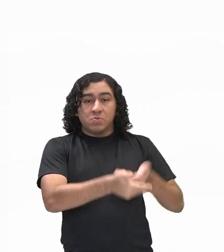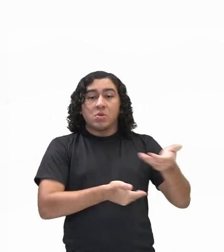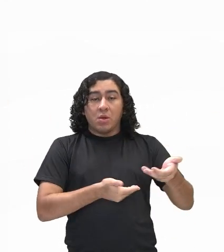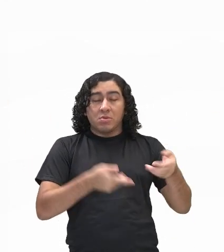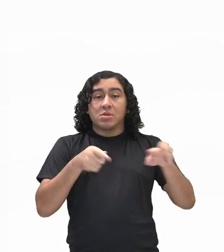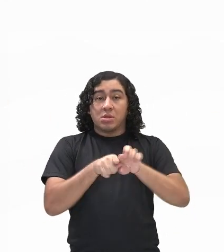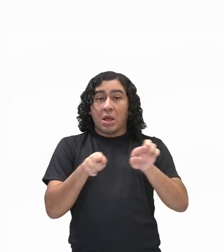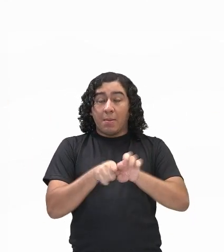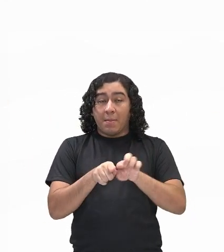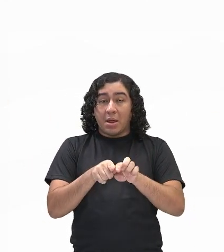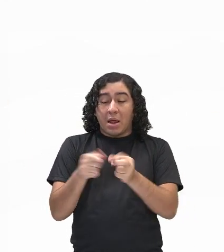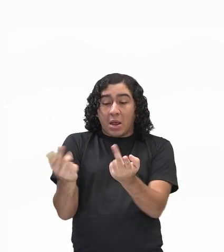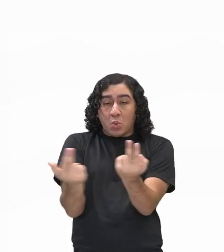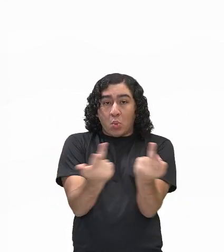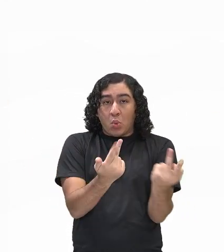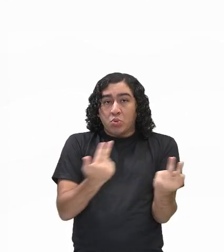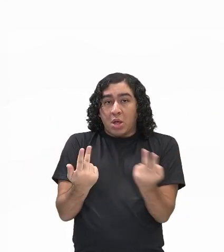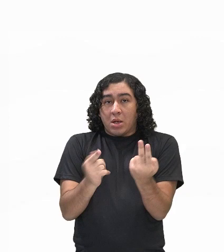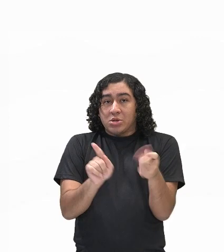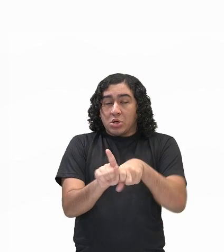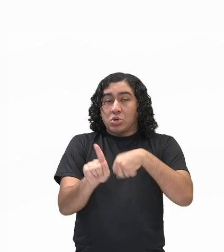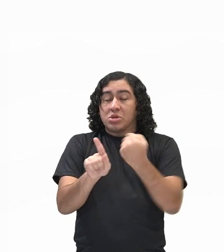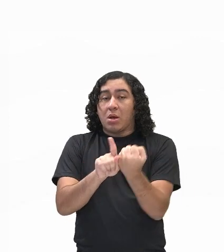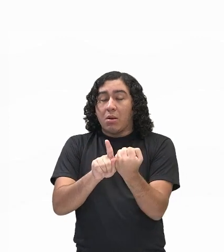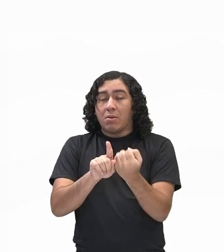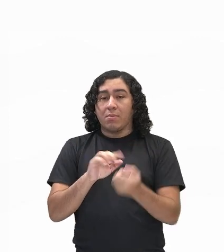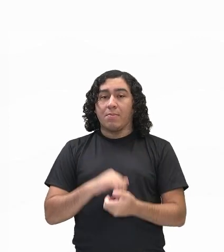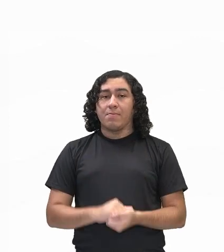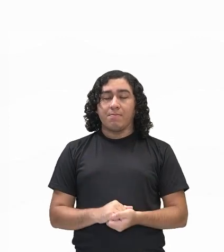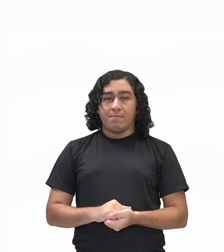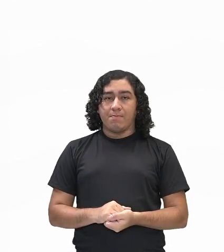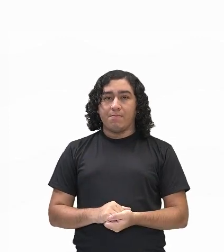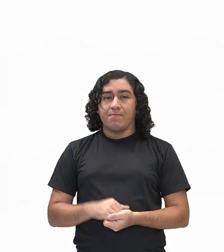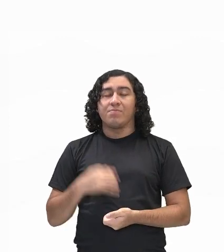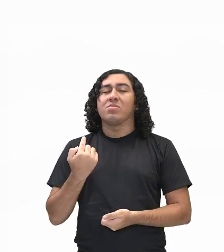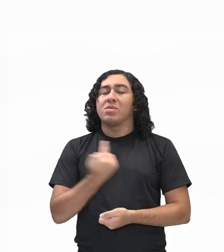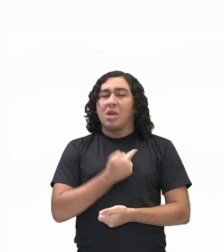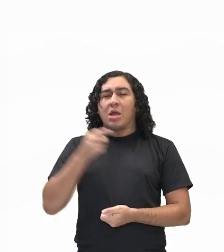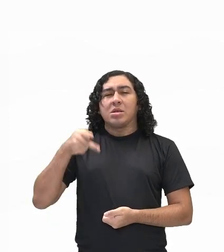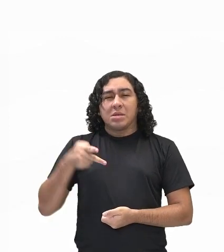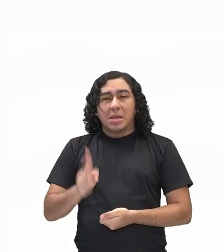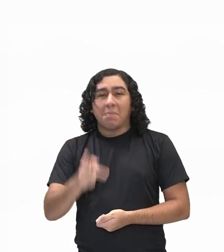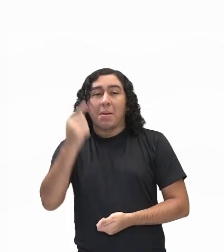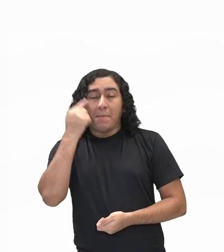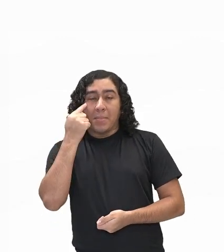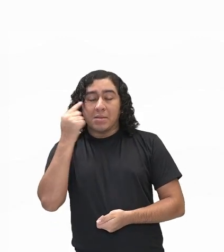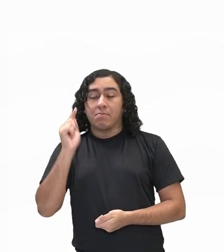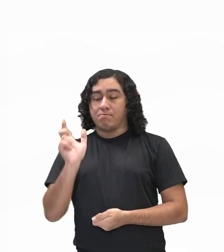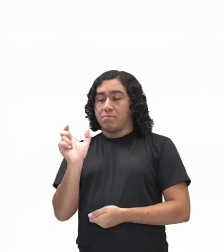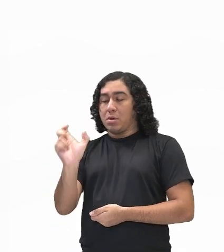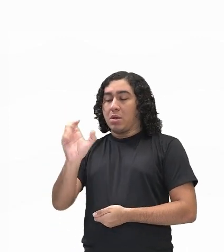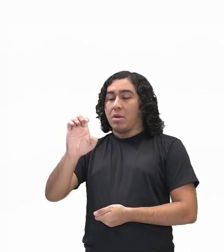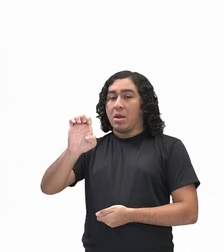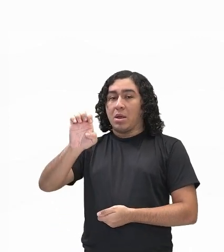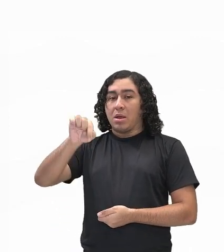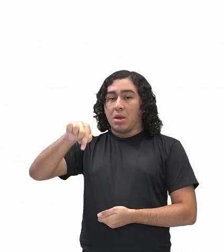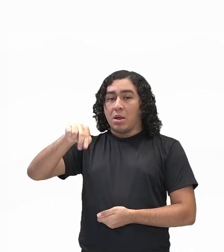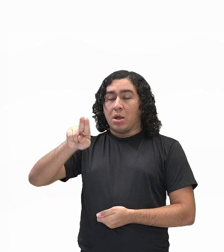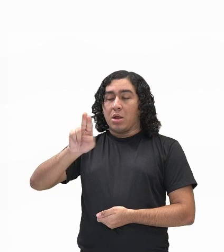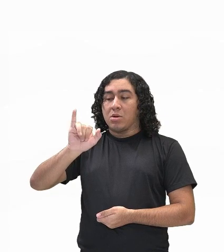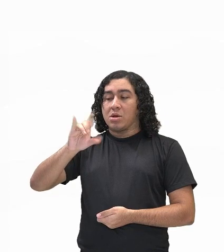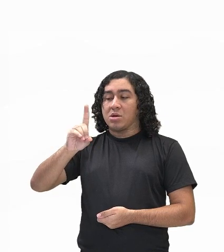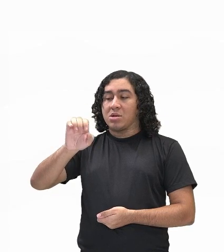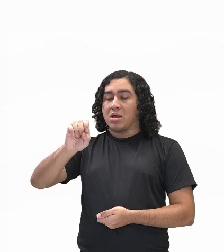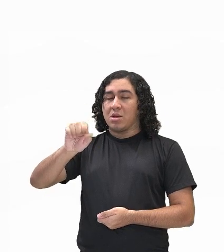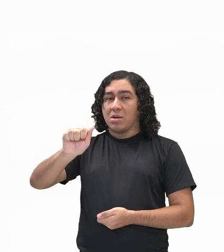a equidade social. Uma palavrinha que a gente fala muito hoje em dia, equidade. Então, quando que isso